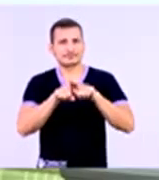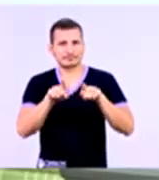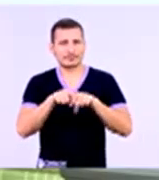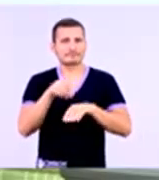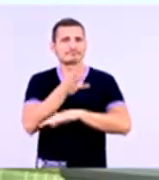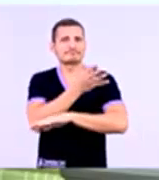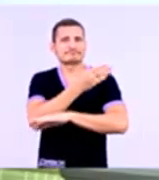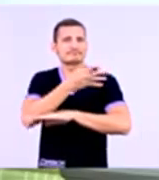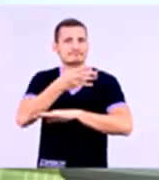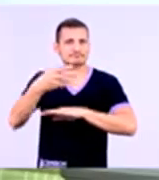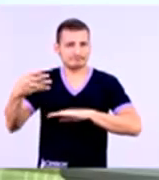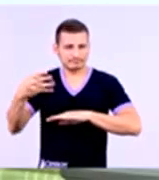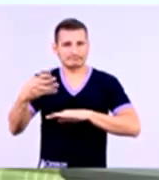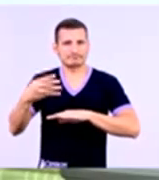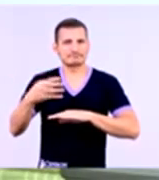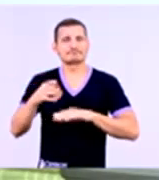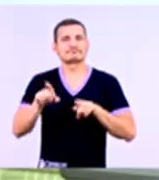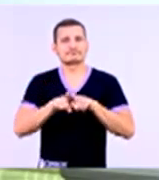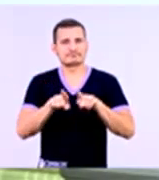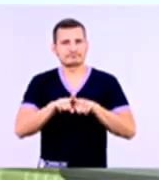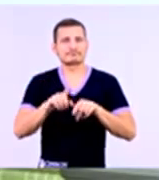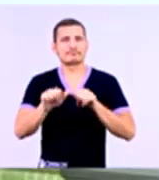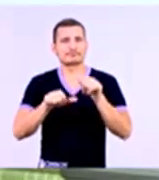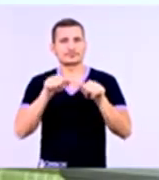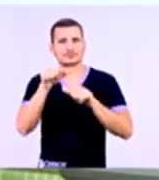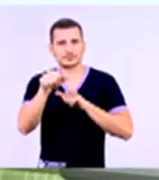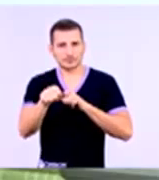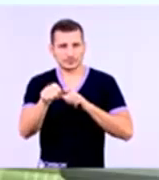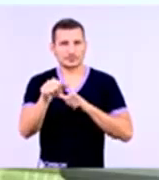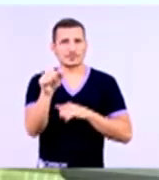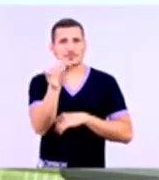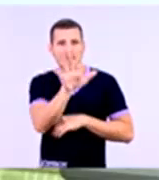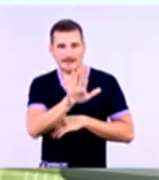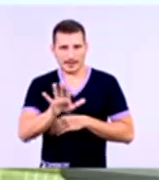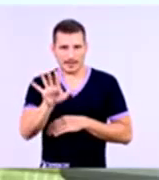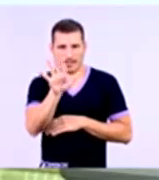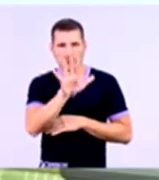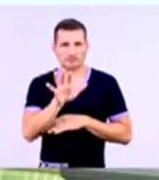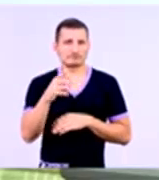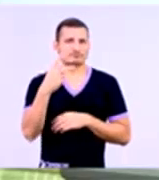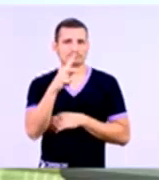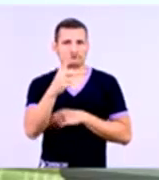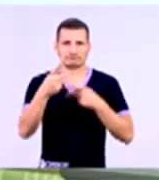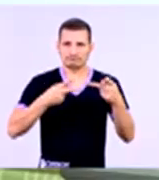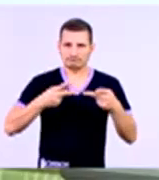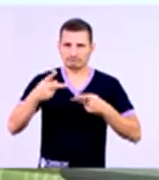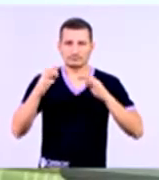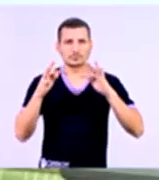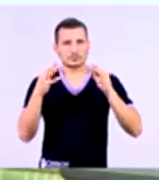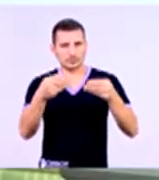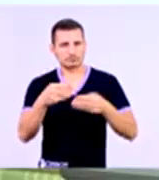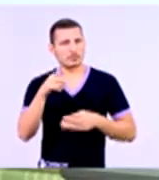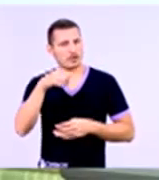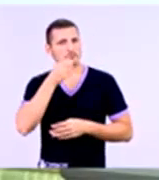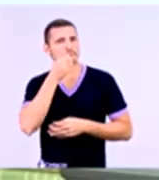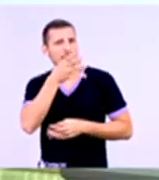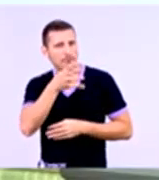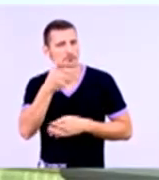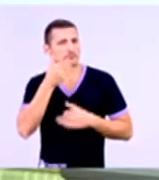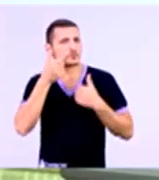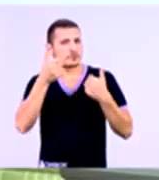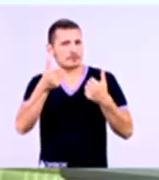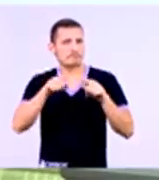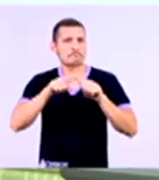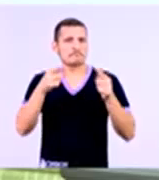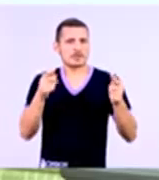A Microsoft também mudou o layout dos seus projetos, todos que eram bons, eram melhorados, mas o